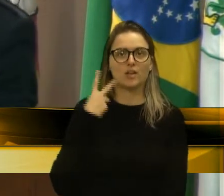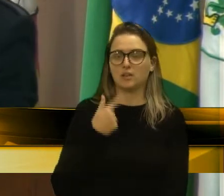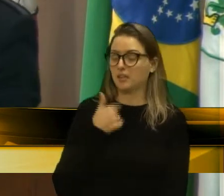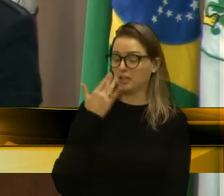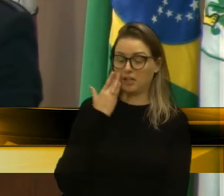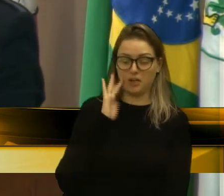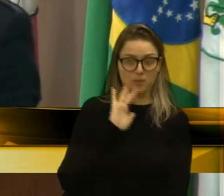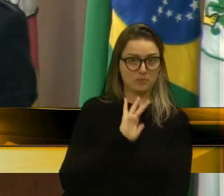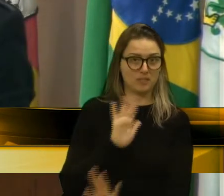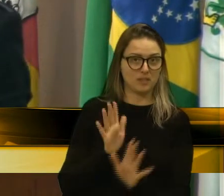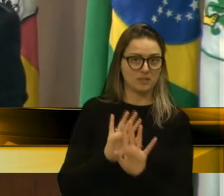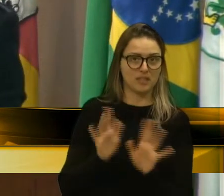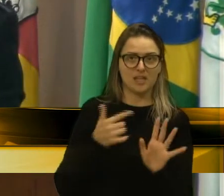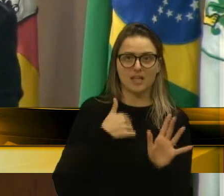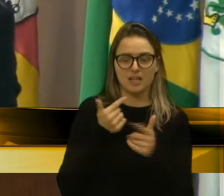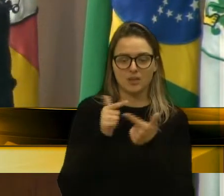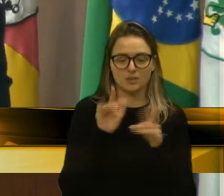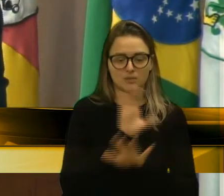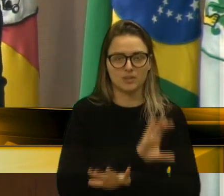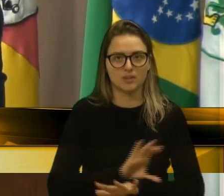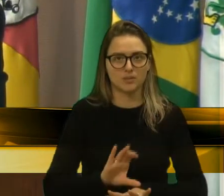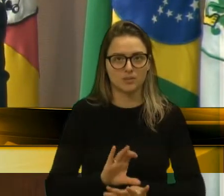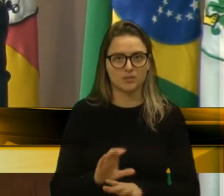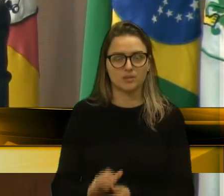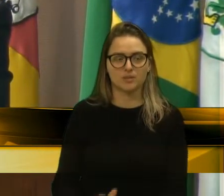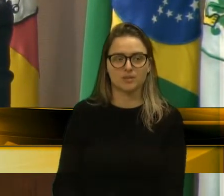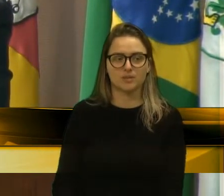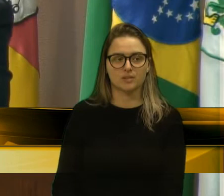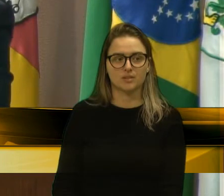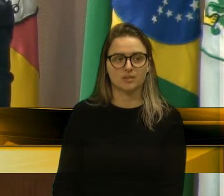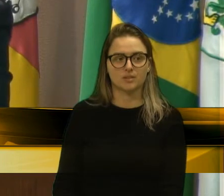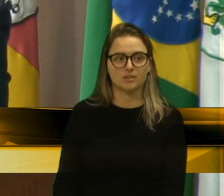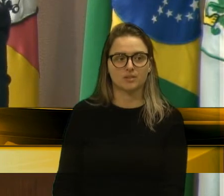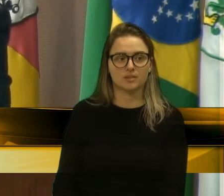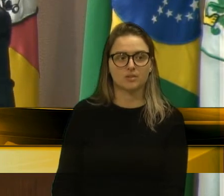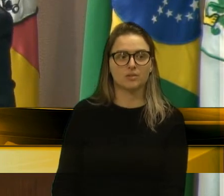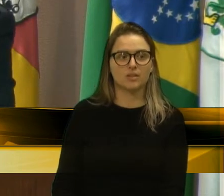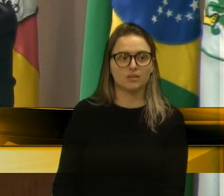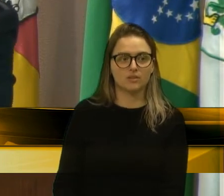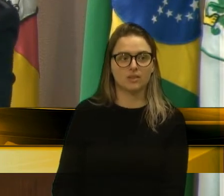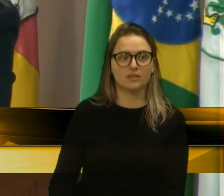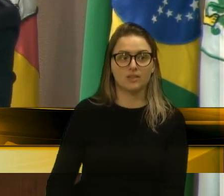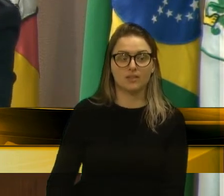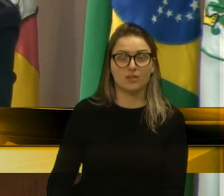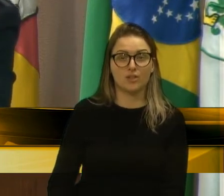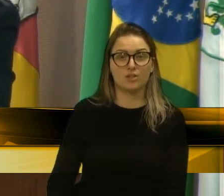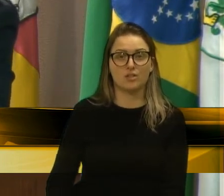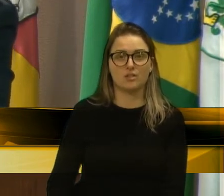fazer. Eu não tenho preparo nenhum disso aí. Tá? Até é uma falha desse vereador.